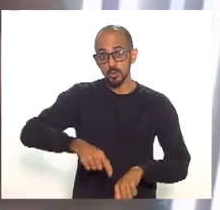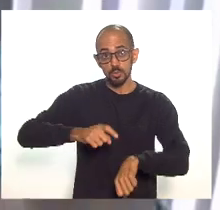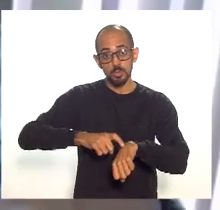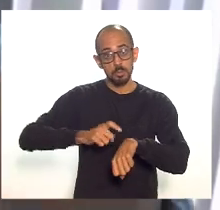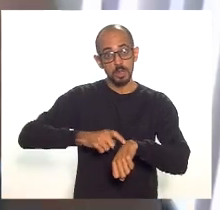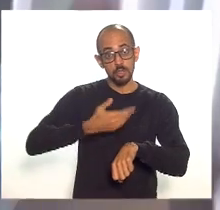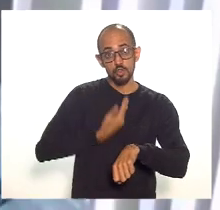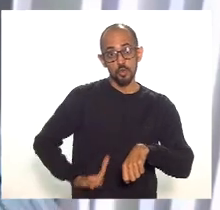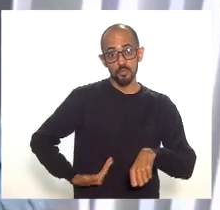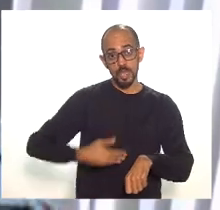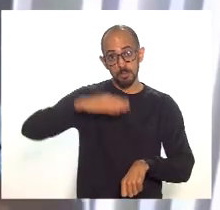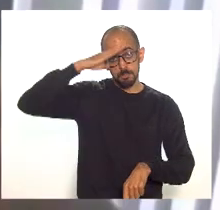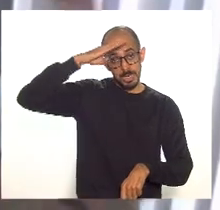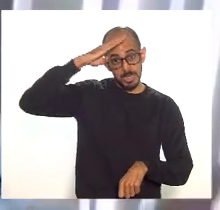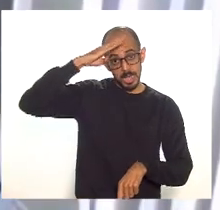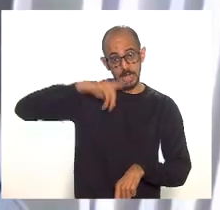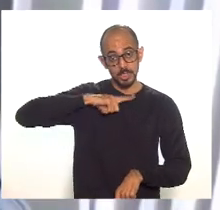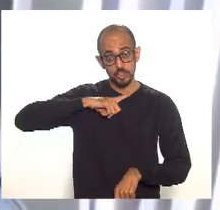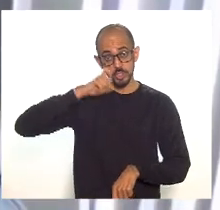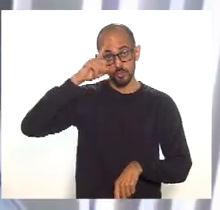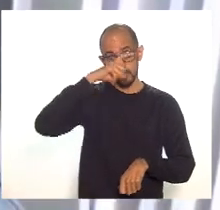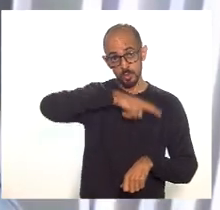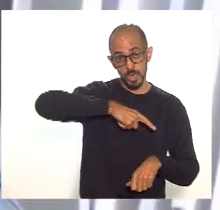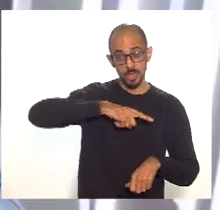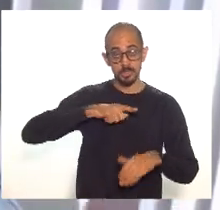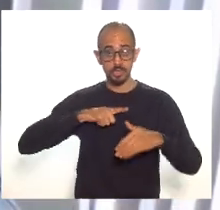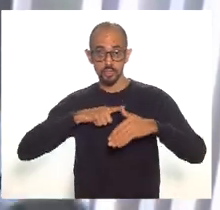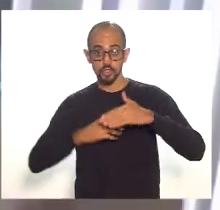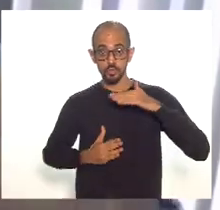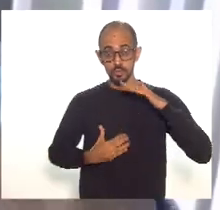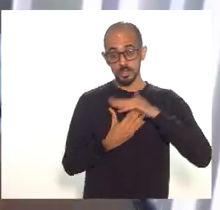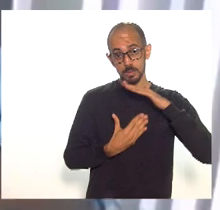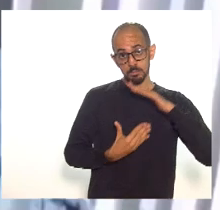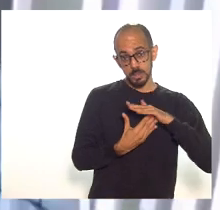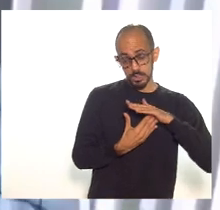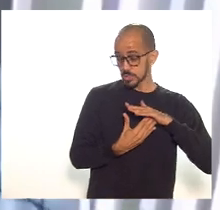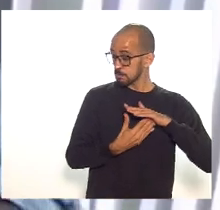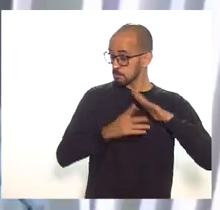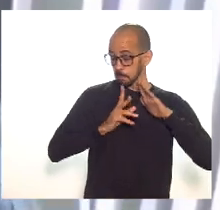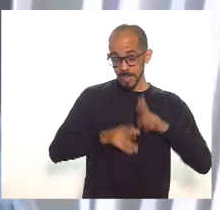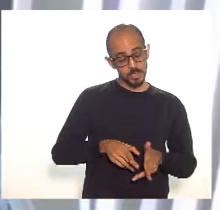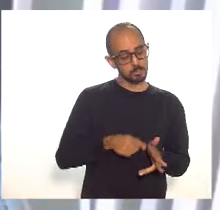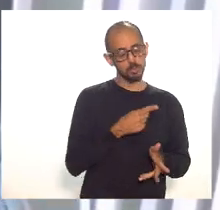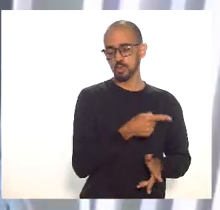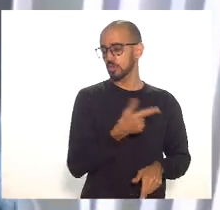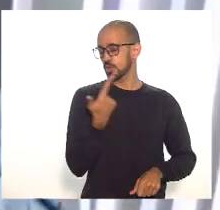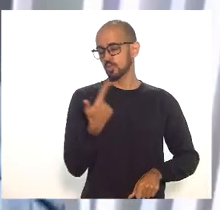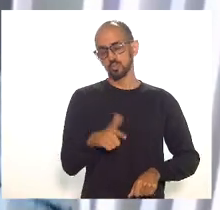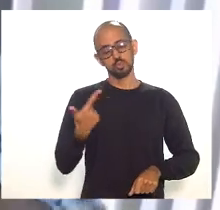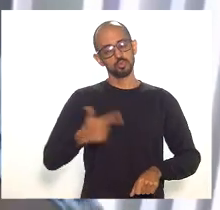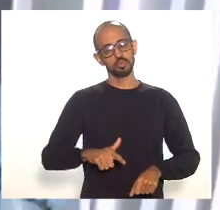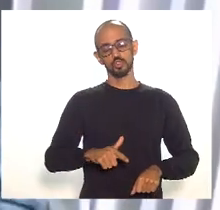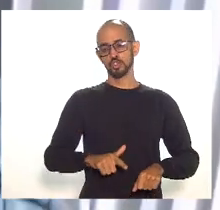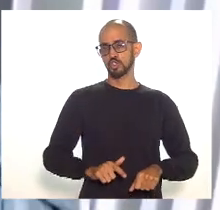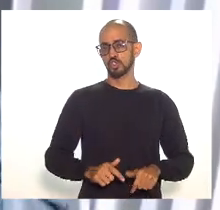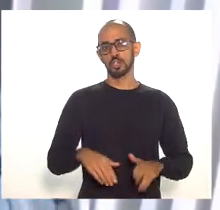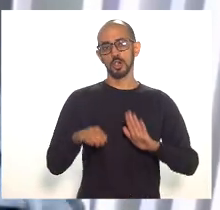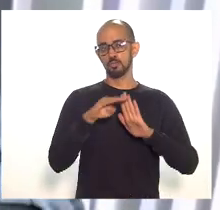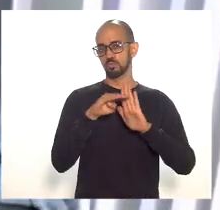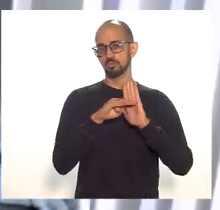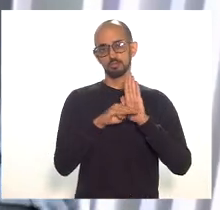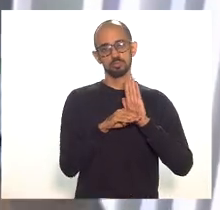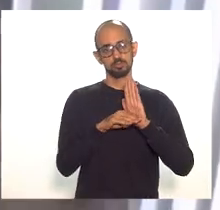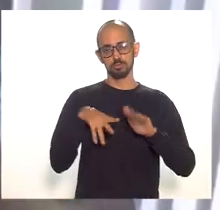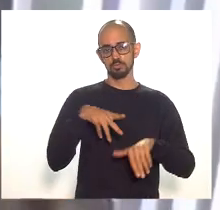os problemas e dificuldades e repressão que ali aconteceu, ainda assim, programas de